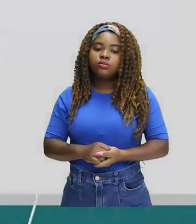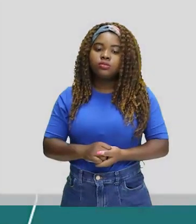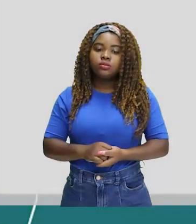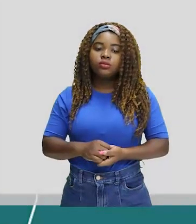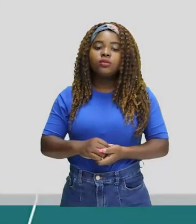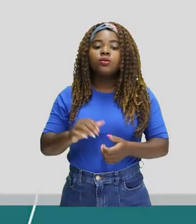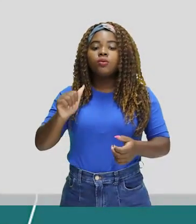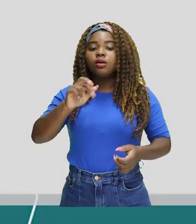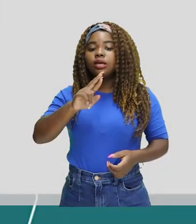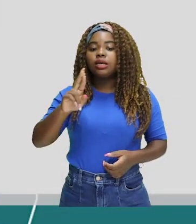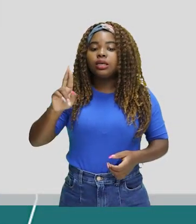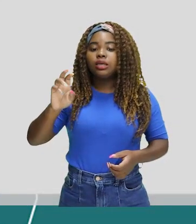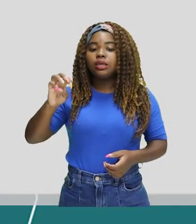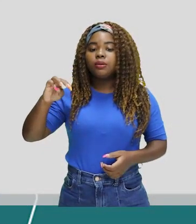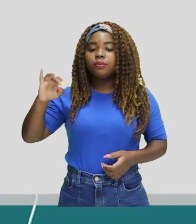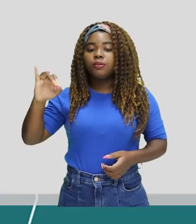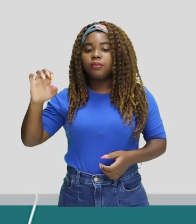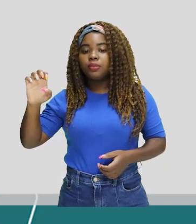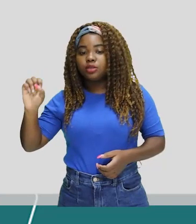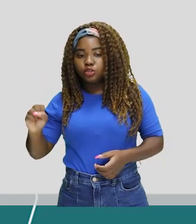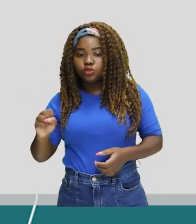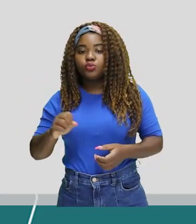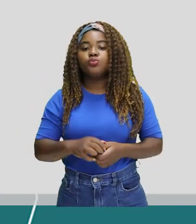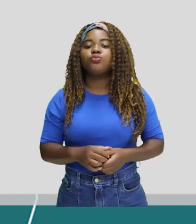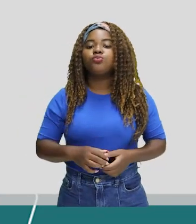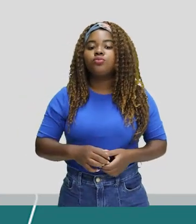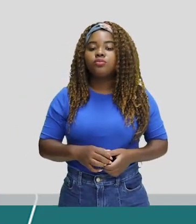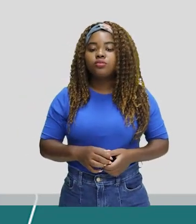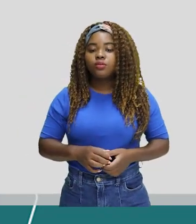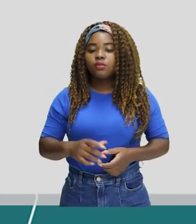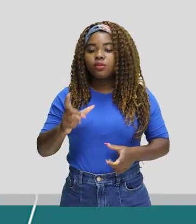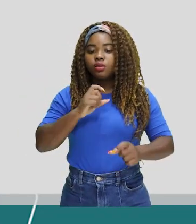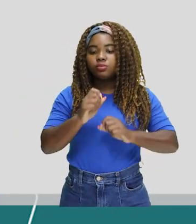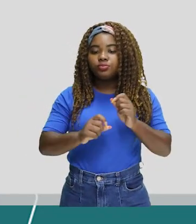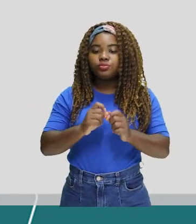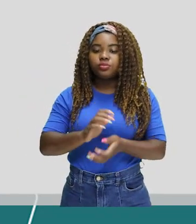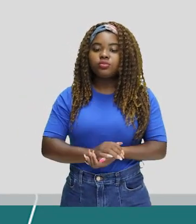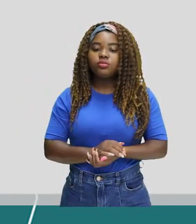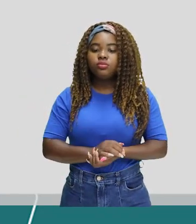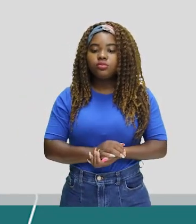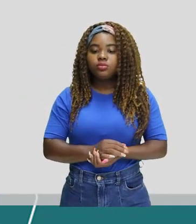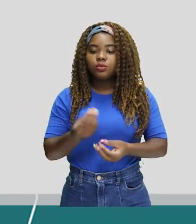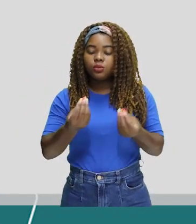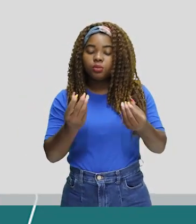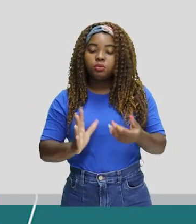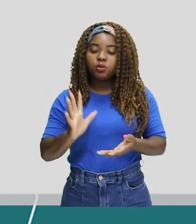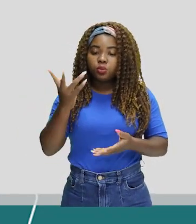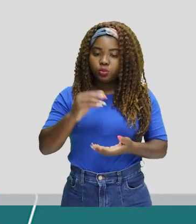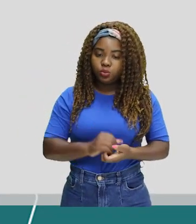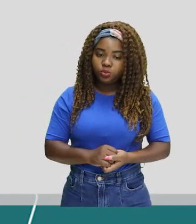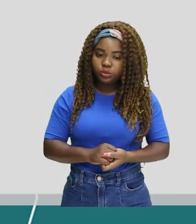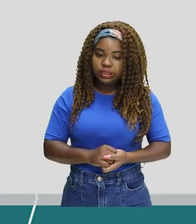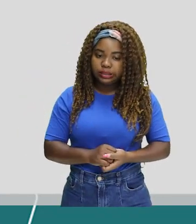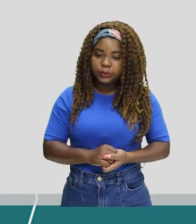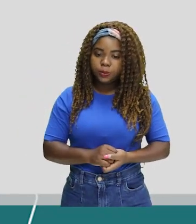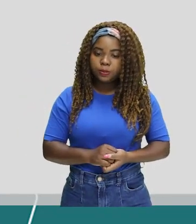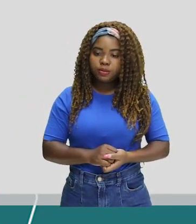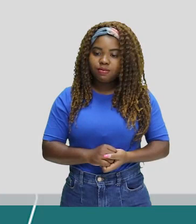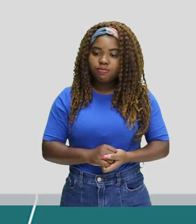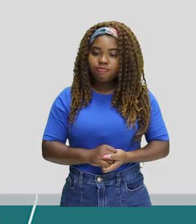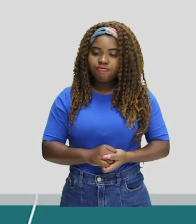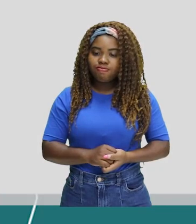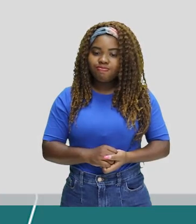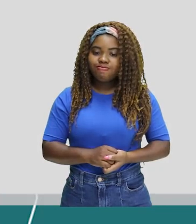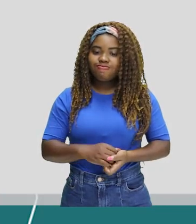em si. Desdobrando-se do deslocamento, tem-se o início à fase de arremesso. Nessa fase, há